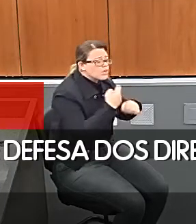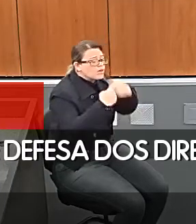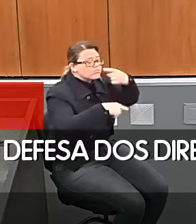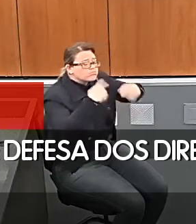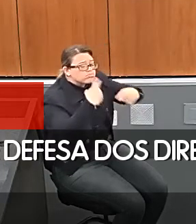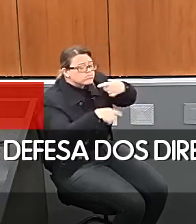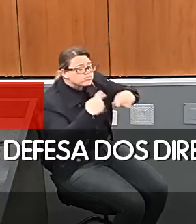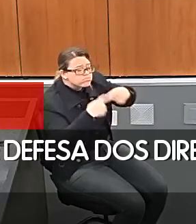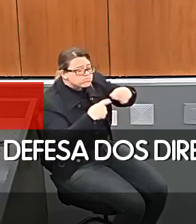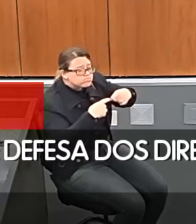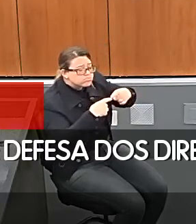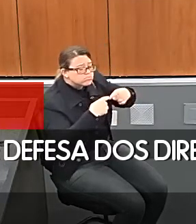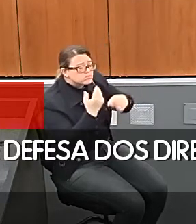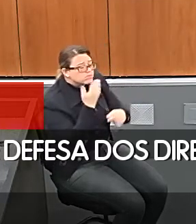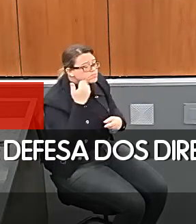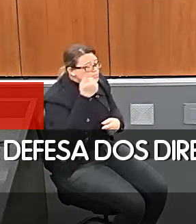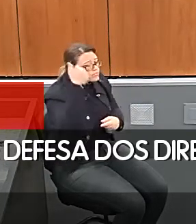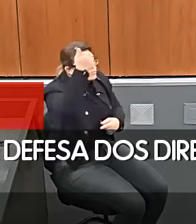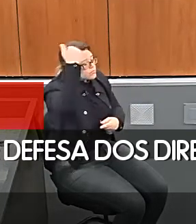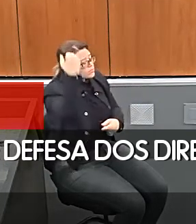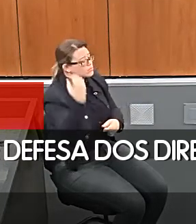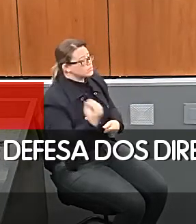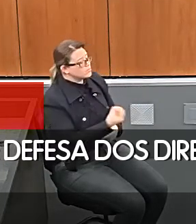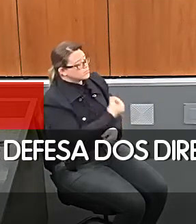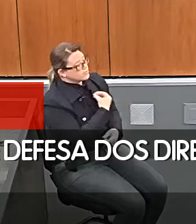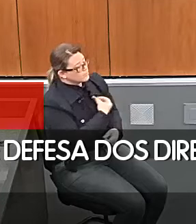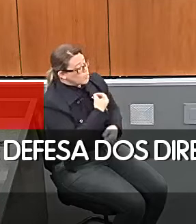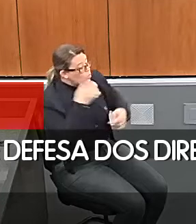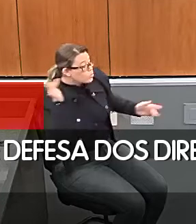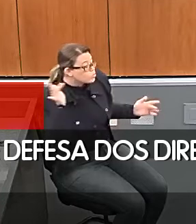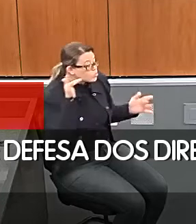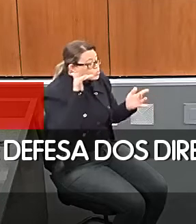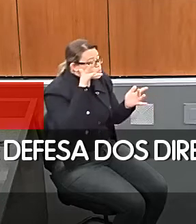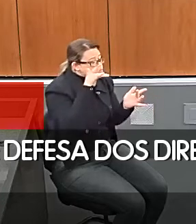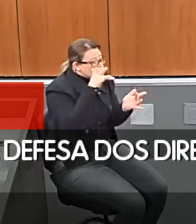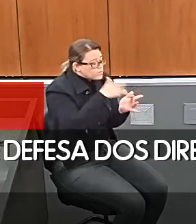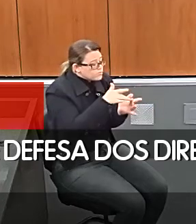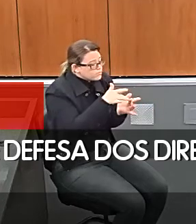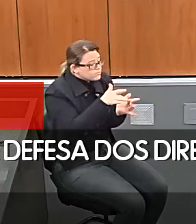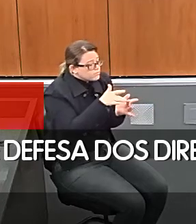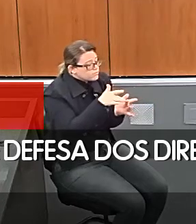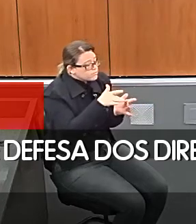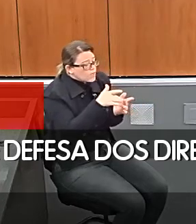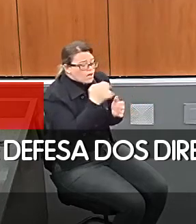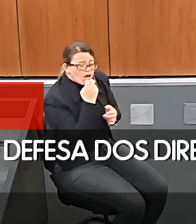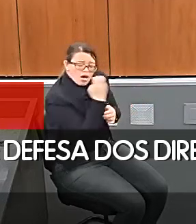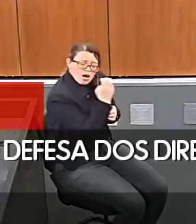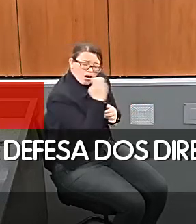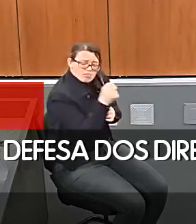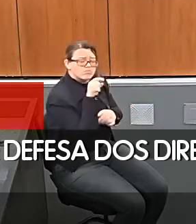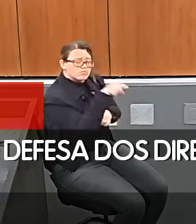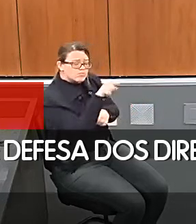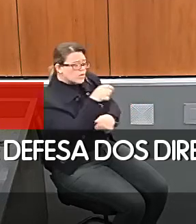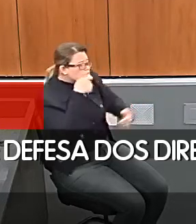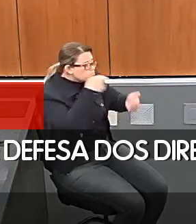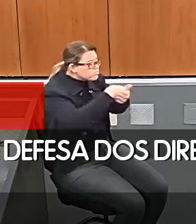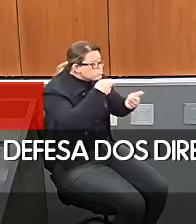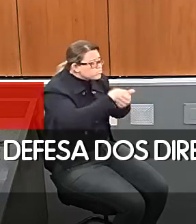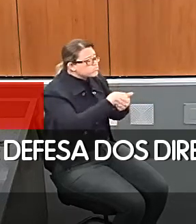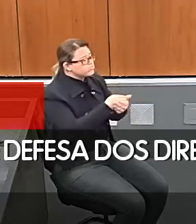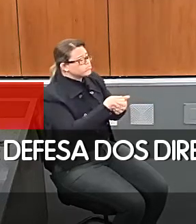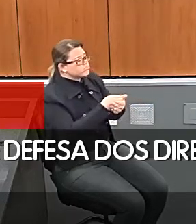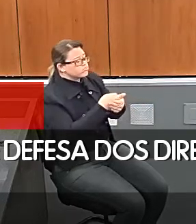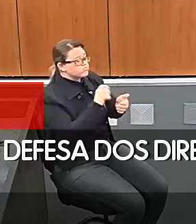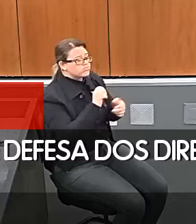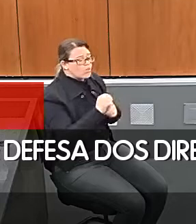favoreçam a vocês. E o nosso objetivo aqui é dar voz a vocês, mesmo que através